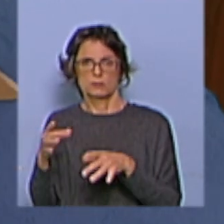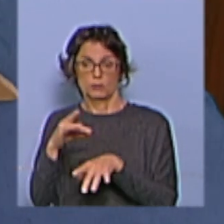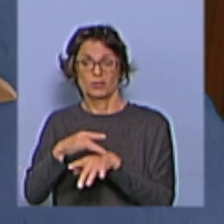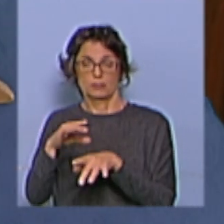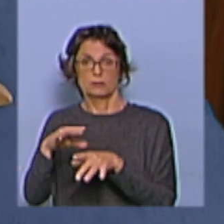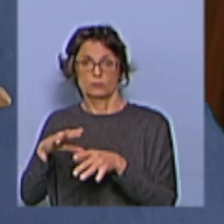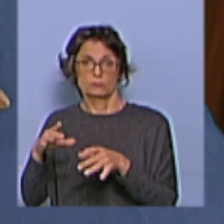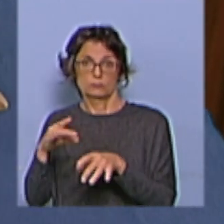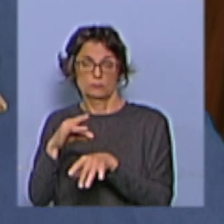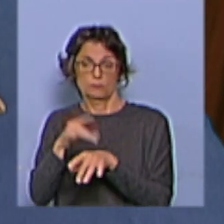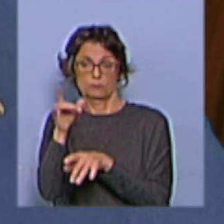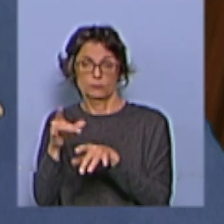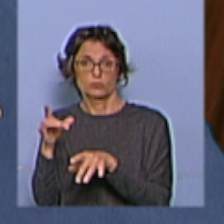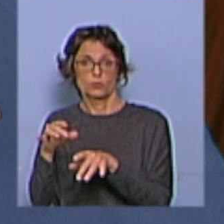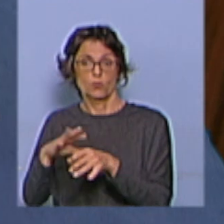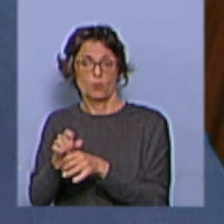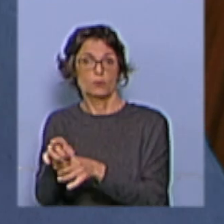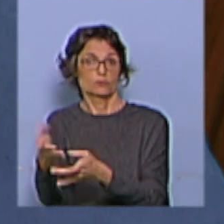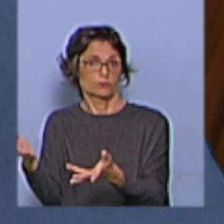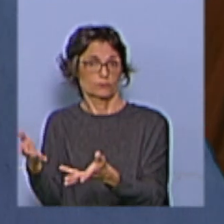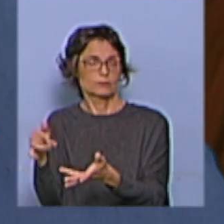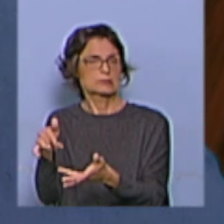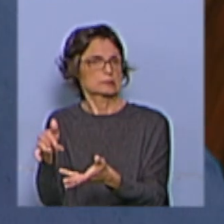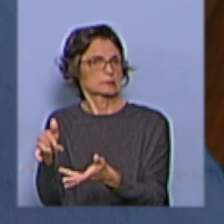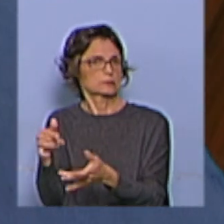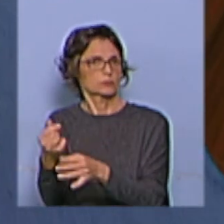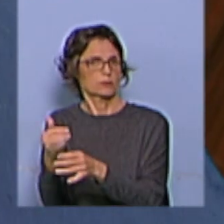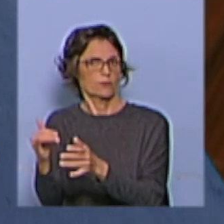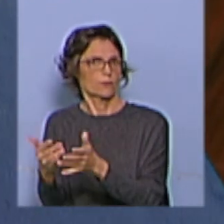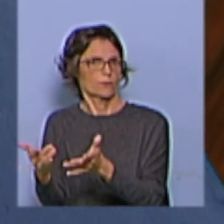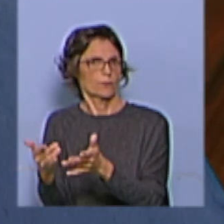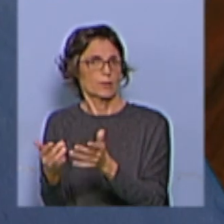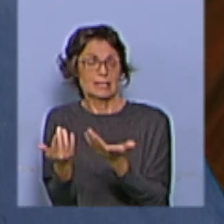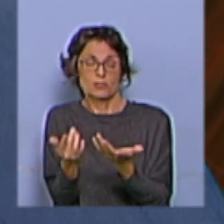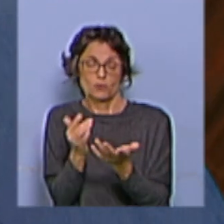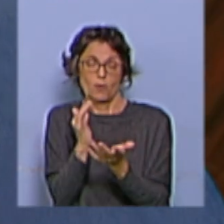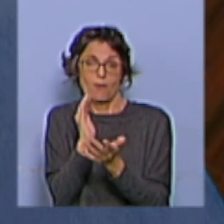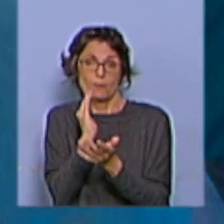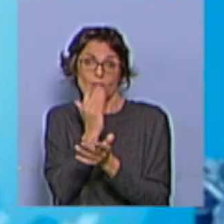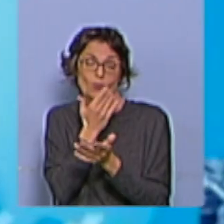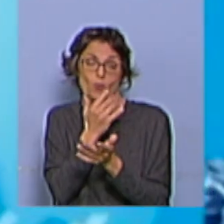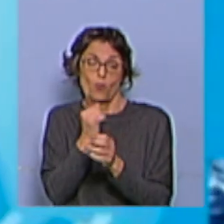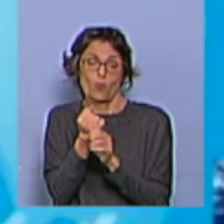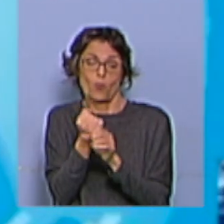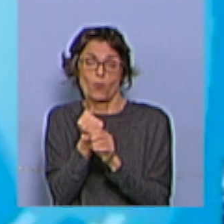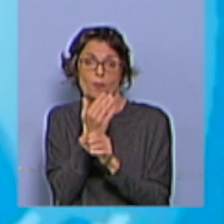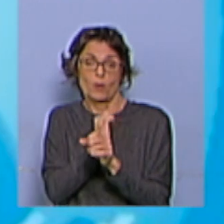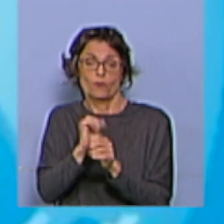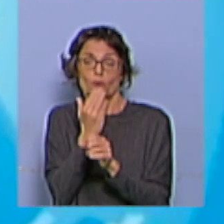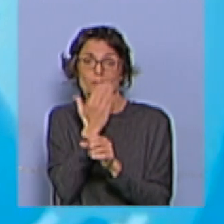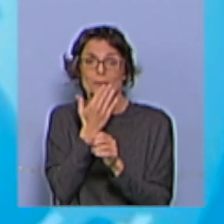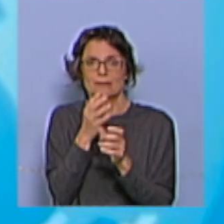doentes Covid. Isso, enfim, influenciou, no fundo, o trabalho dos próprios capelães. Em segundo lugar,